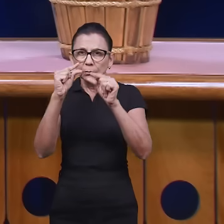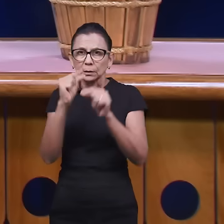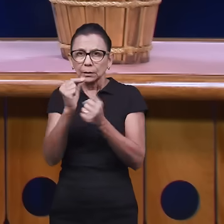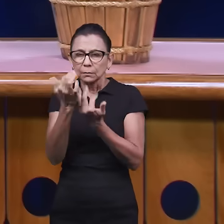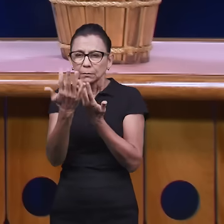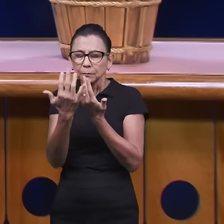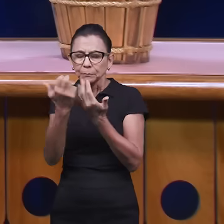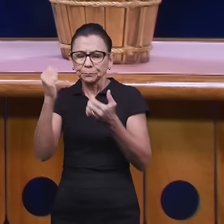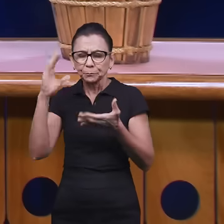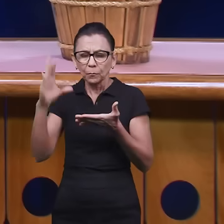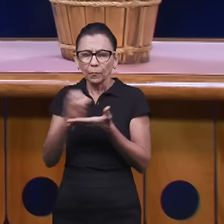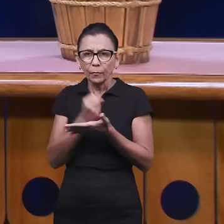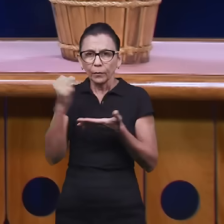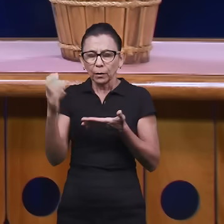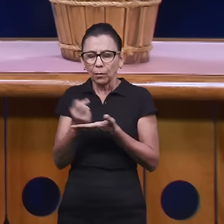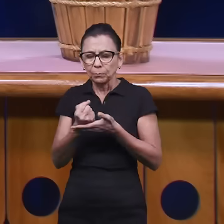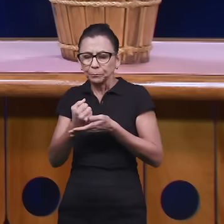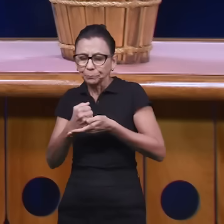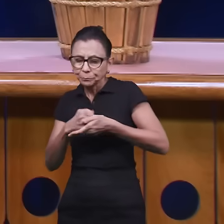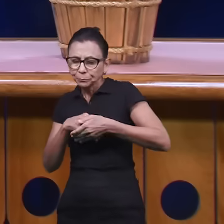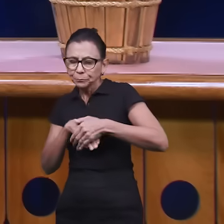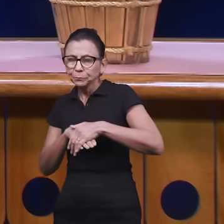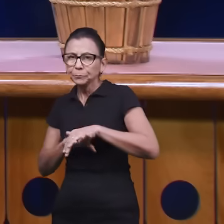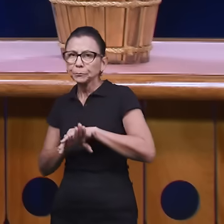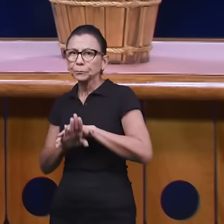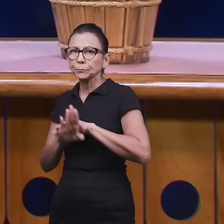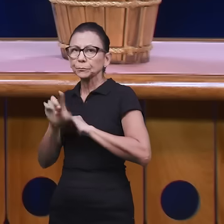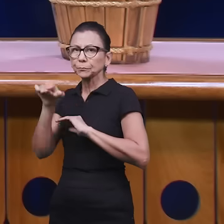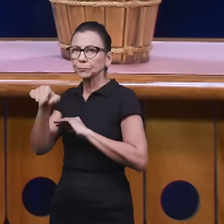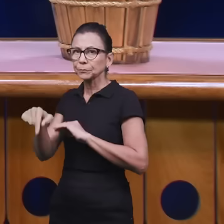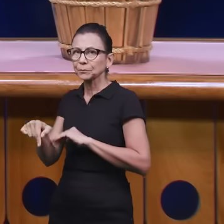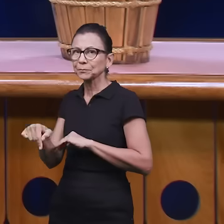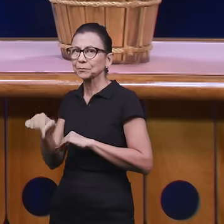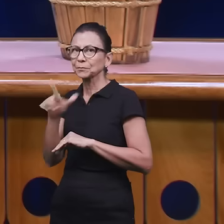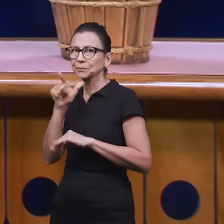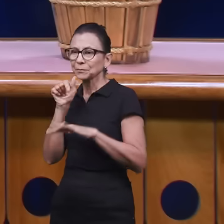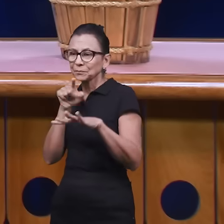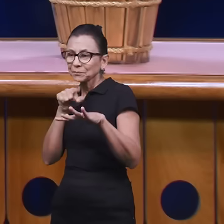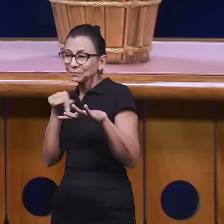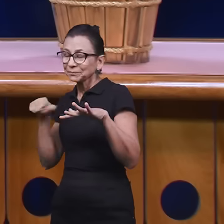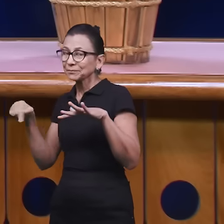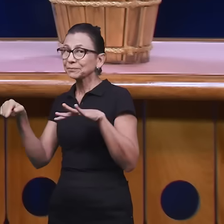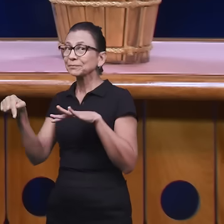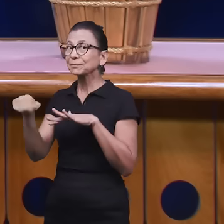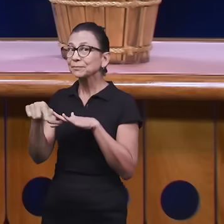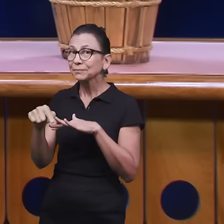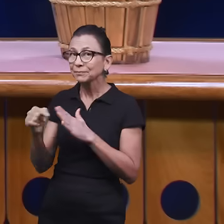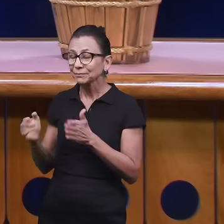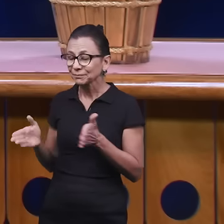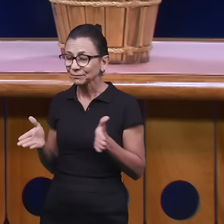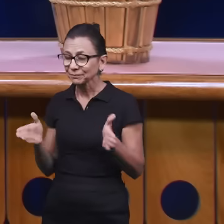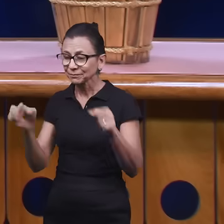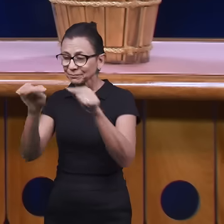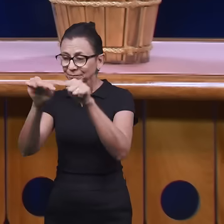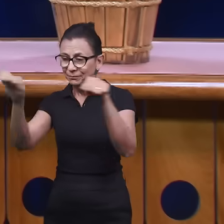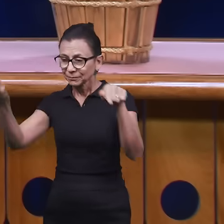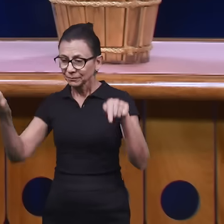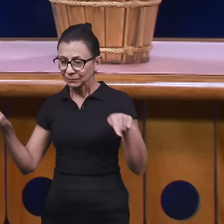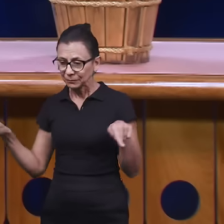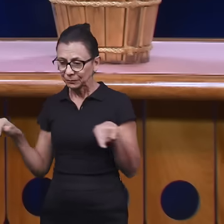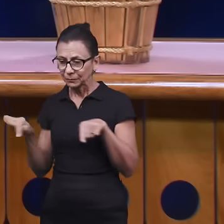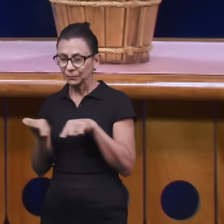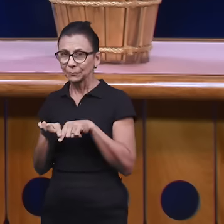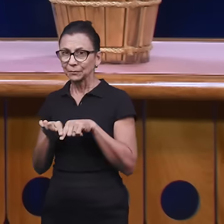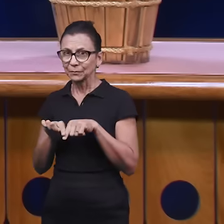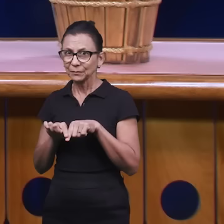lagar. Com isso, os midianitas não viram o trigo de